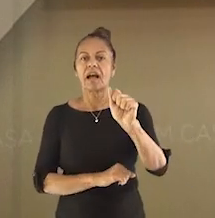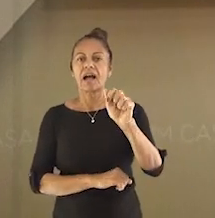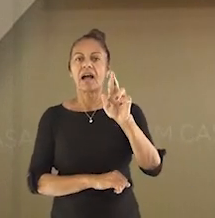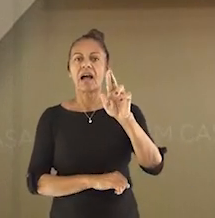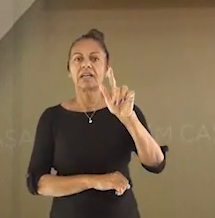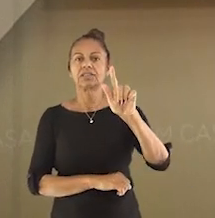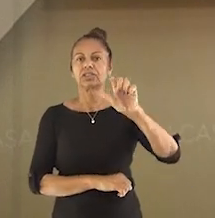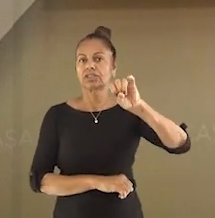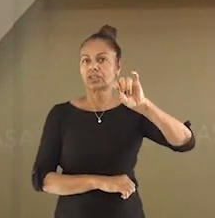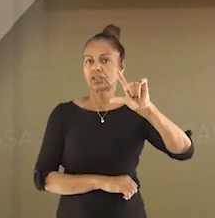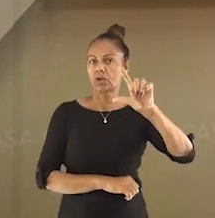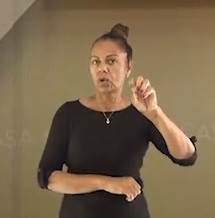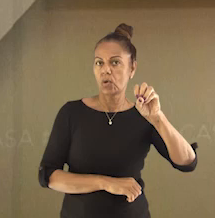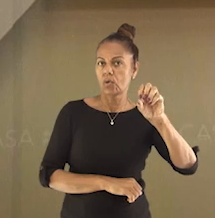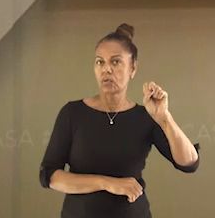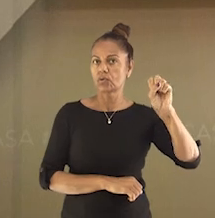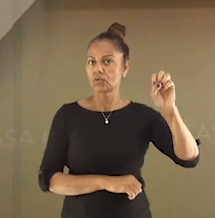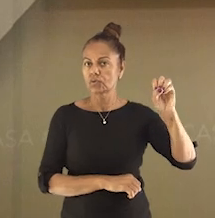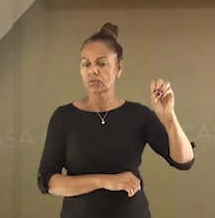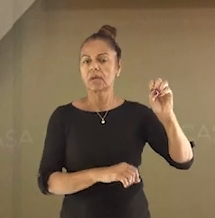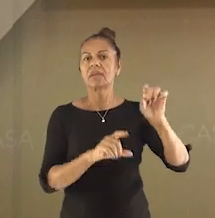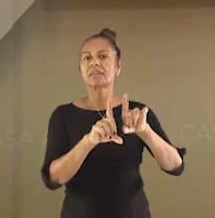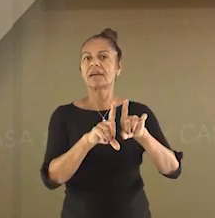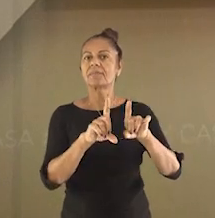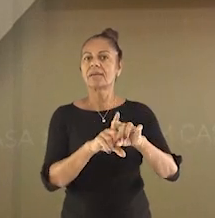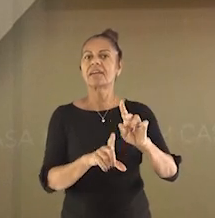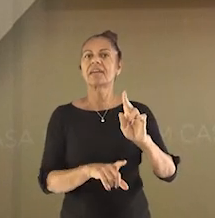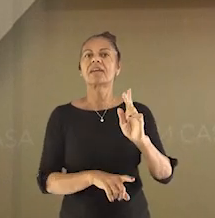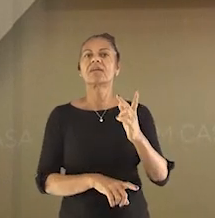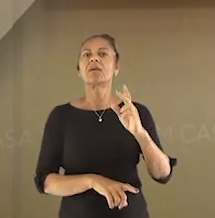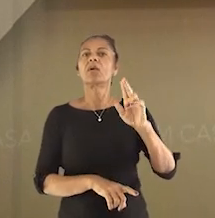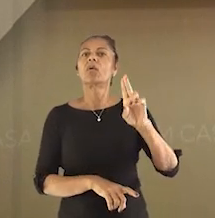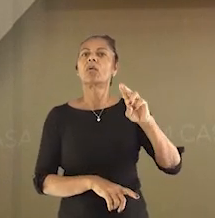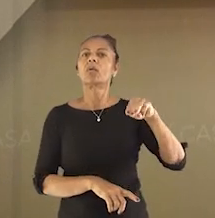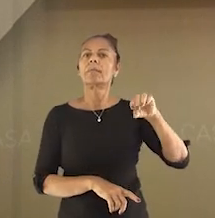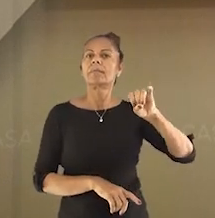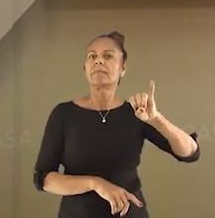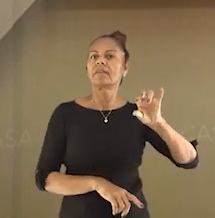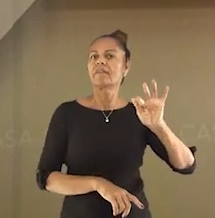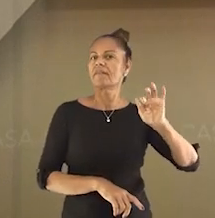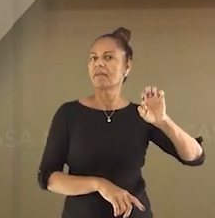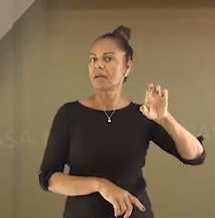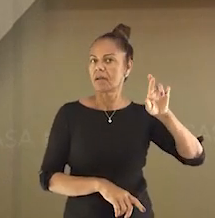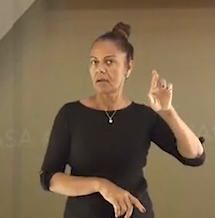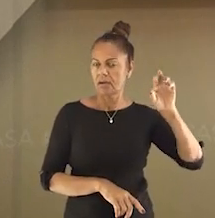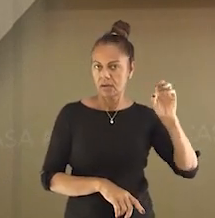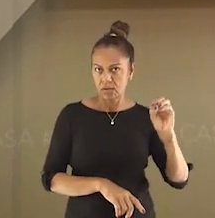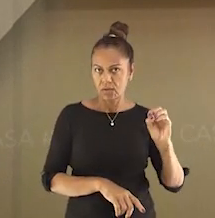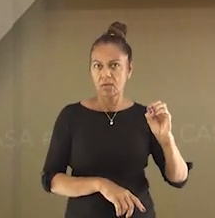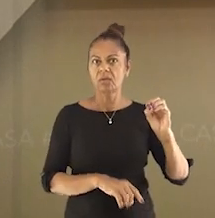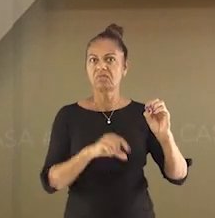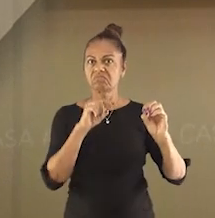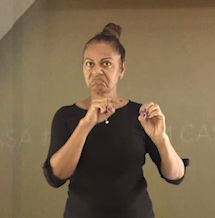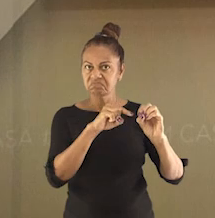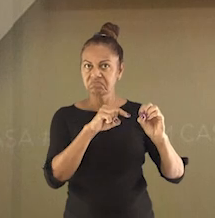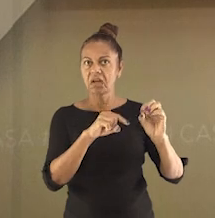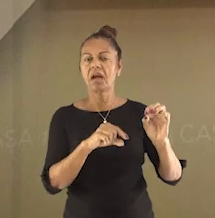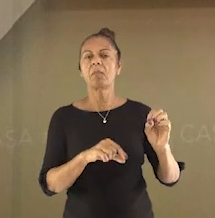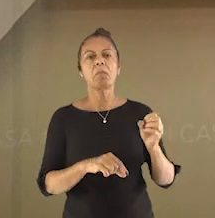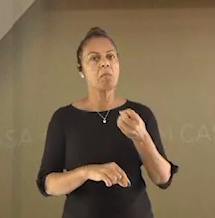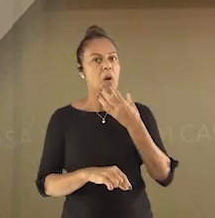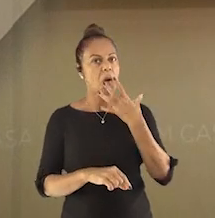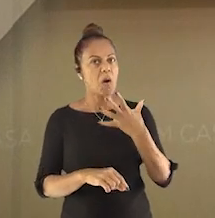é ideal para plantar, pois ele apresenta muitos nutrientes. Por fim, falamos da importância de manter o